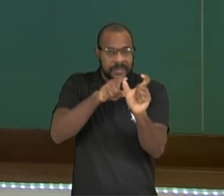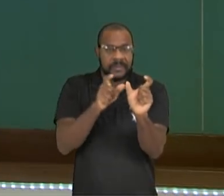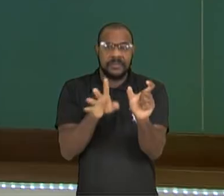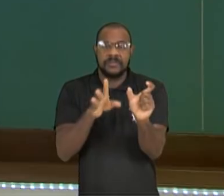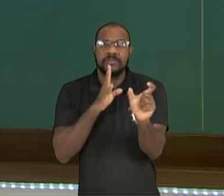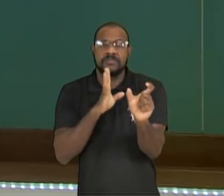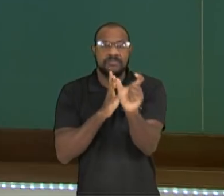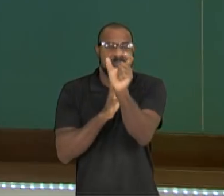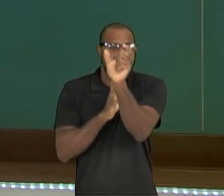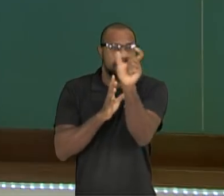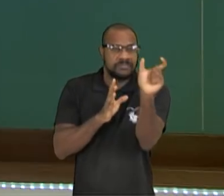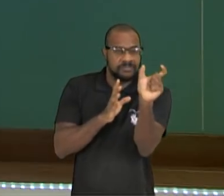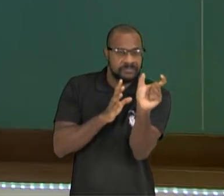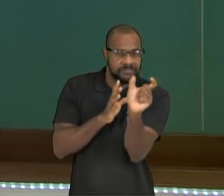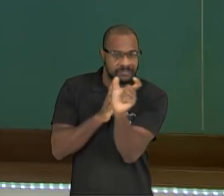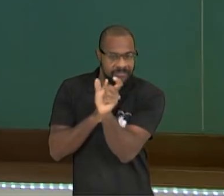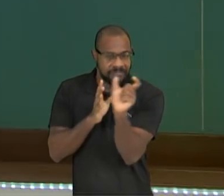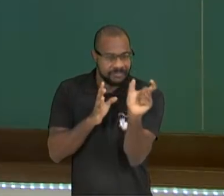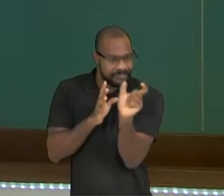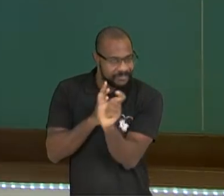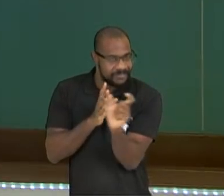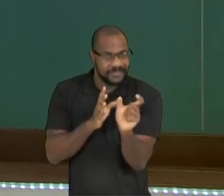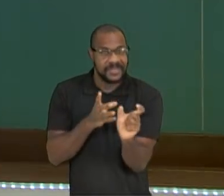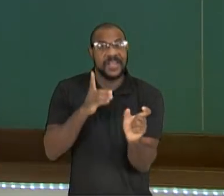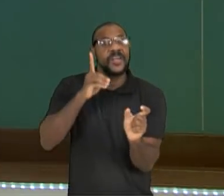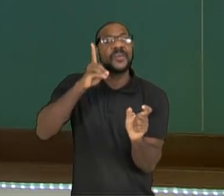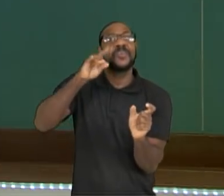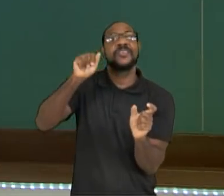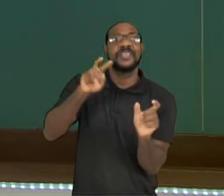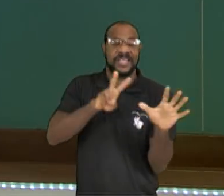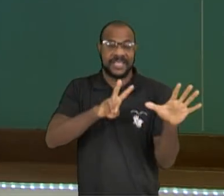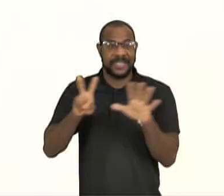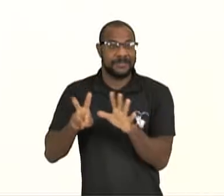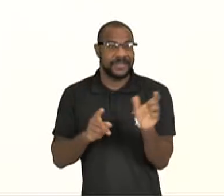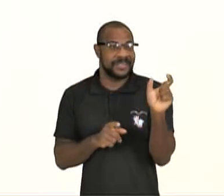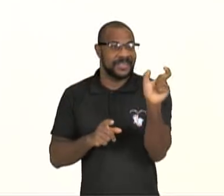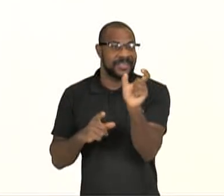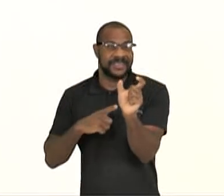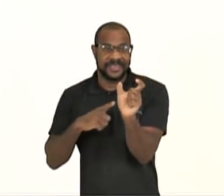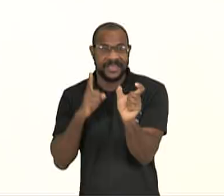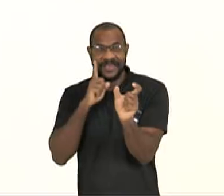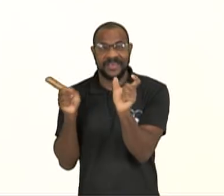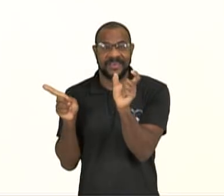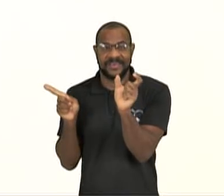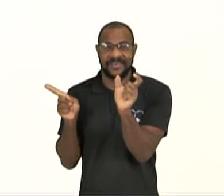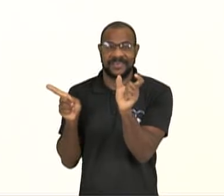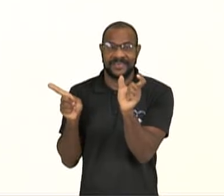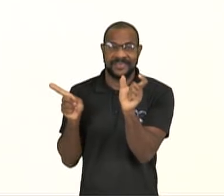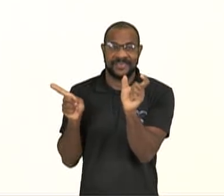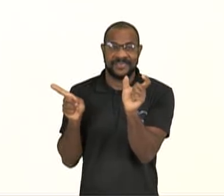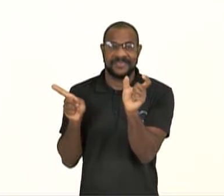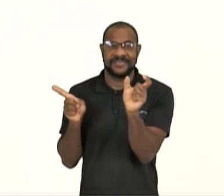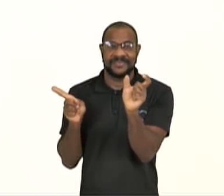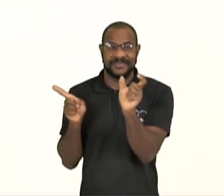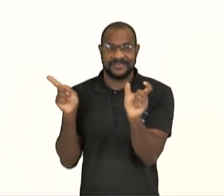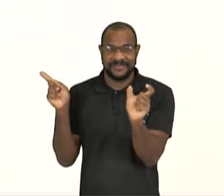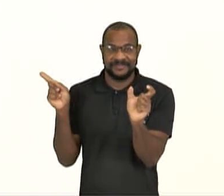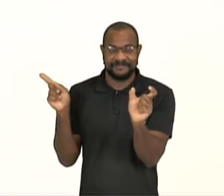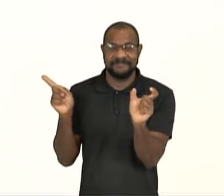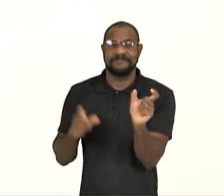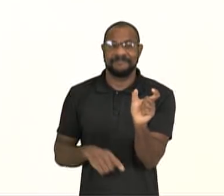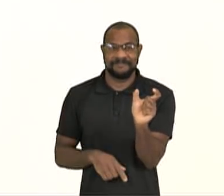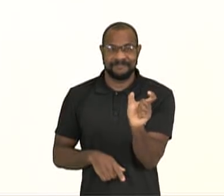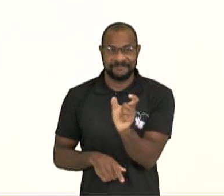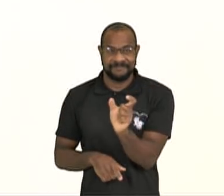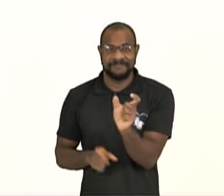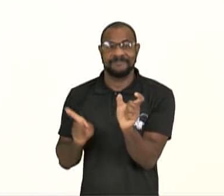gente acabou de ver o quê? Os dias da semana. Então, olha aqui. Monday, Thursday,